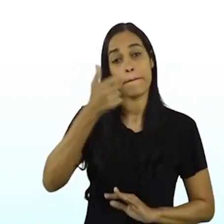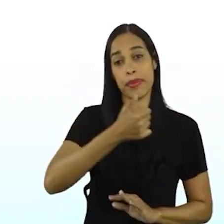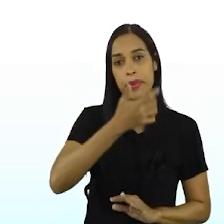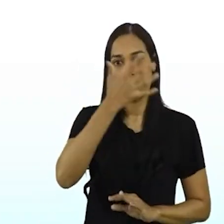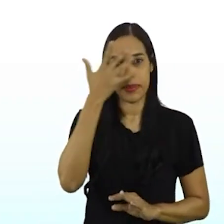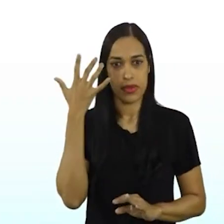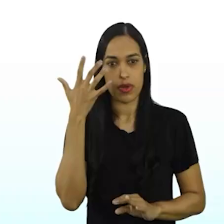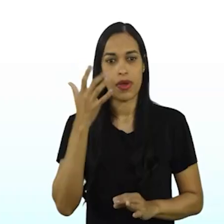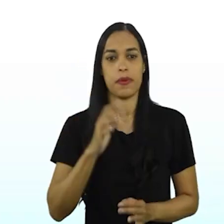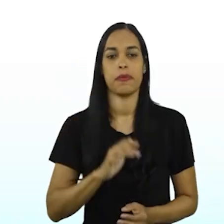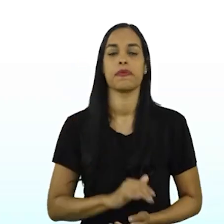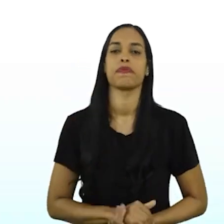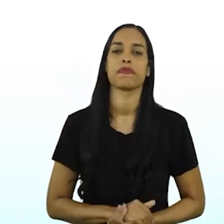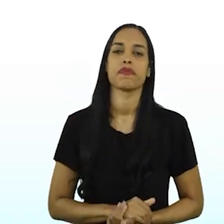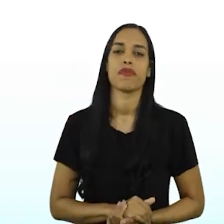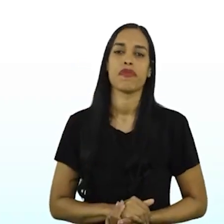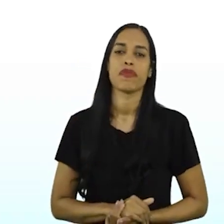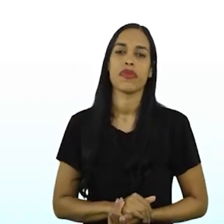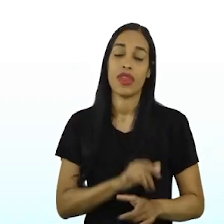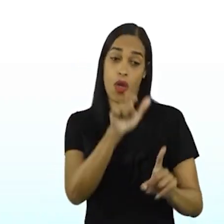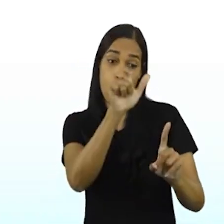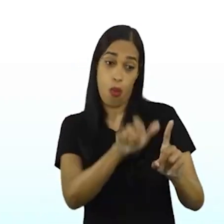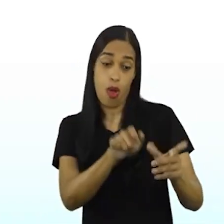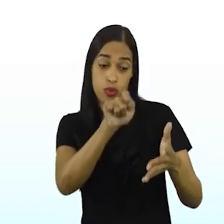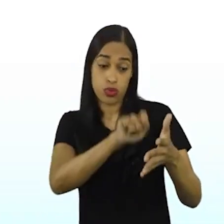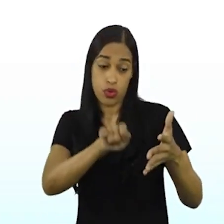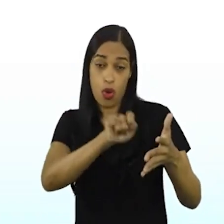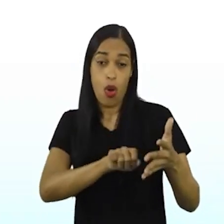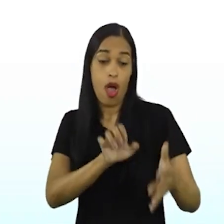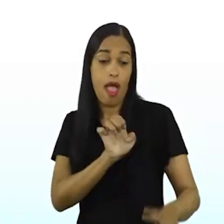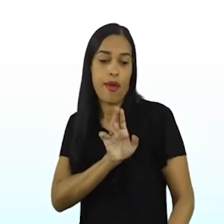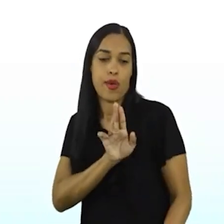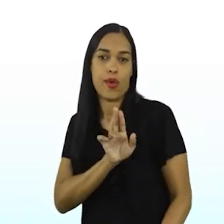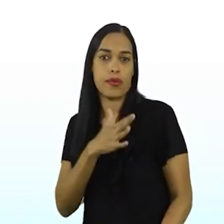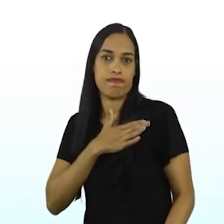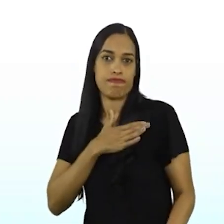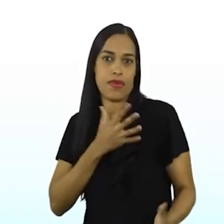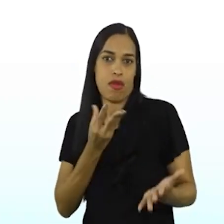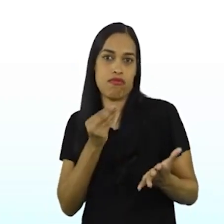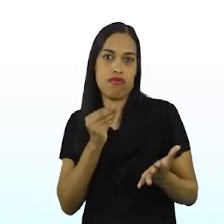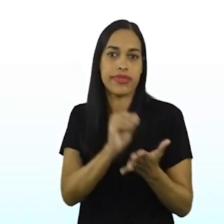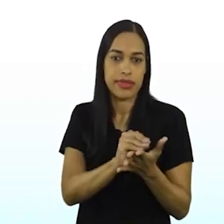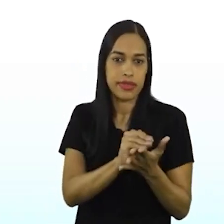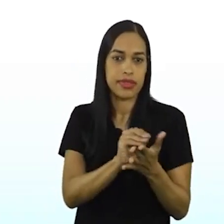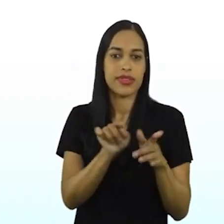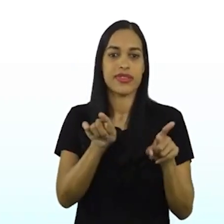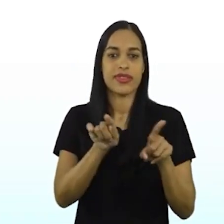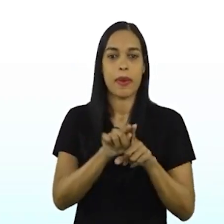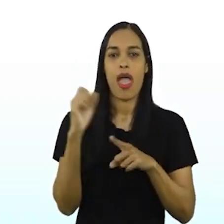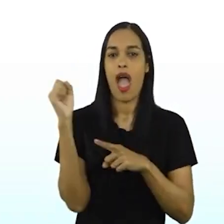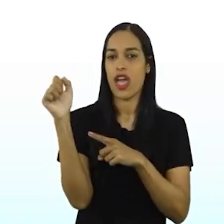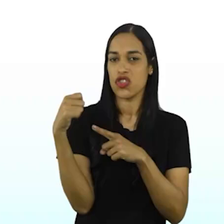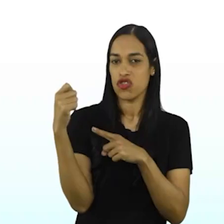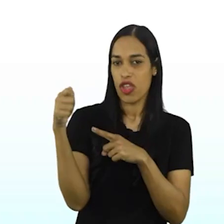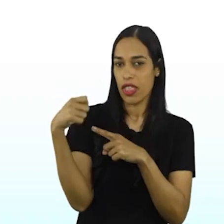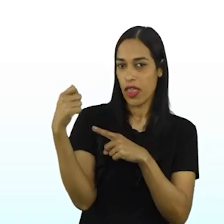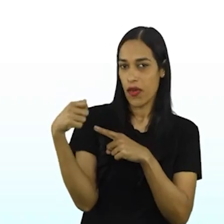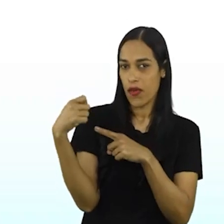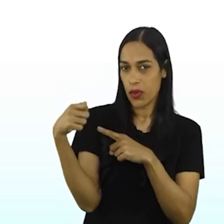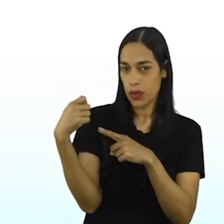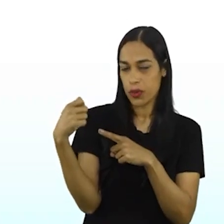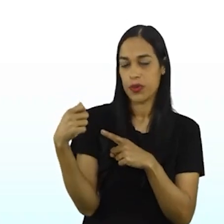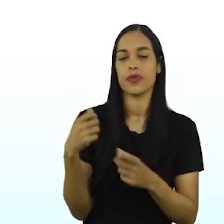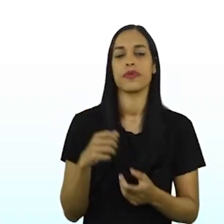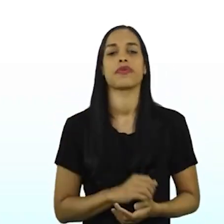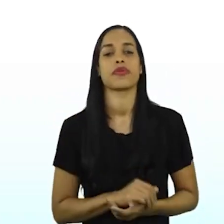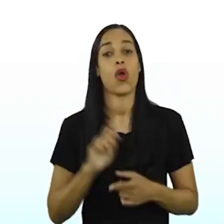pessoa. O eu lírico, a presença do eu nos textos. Presença de adjetivos também,